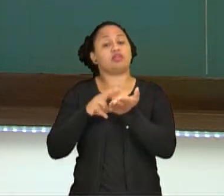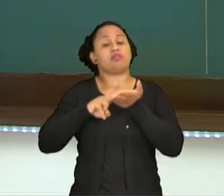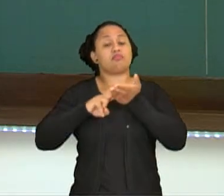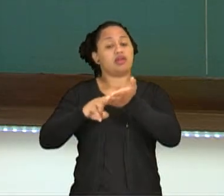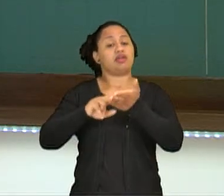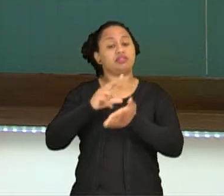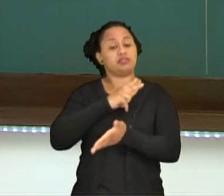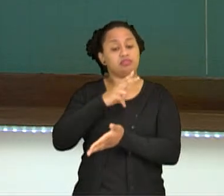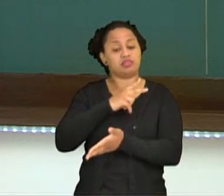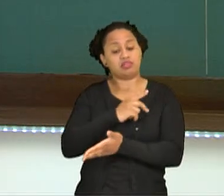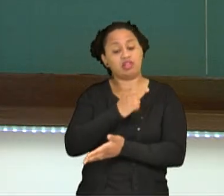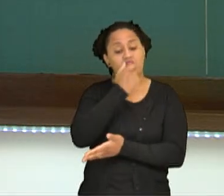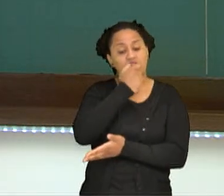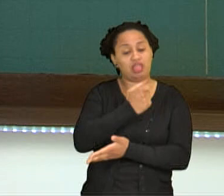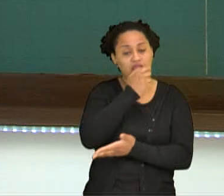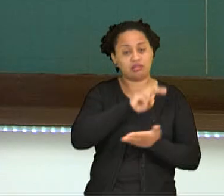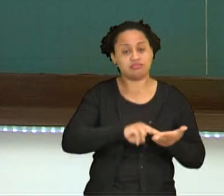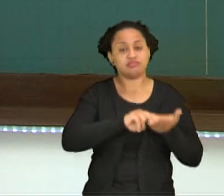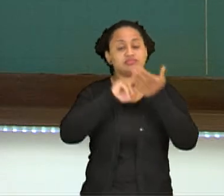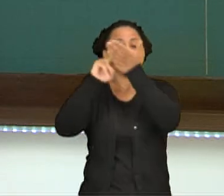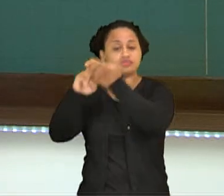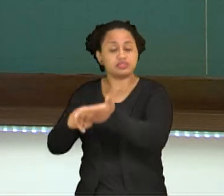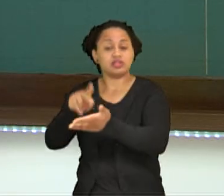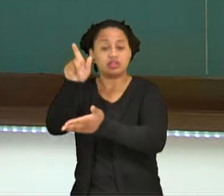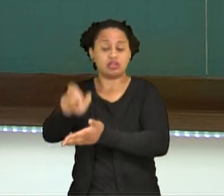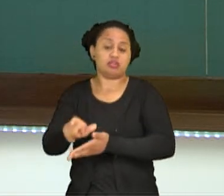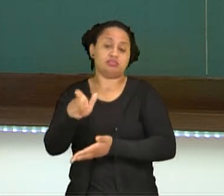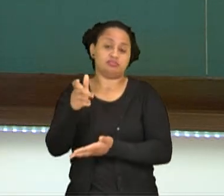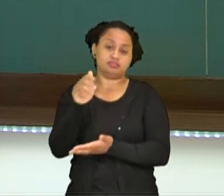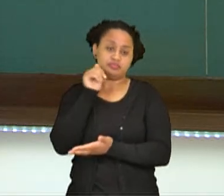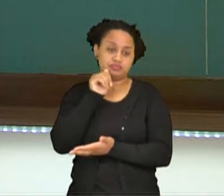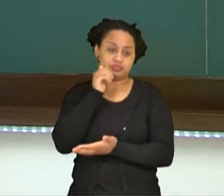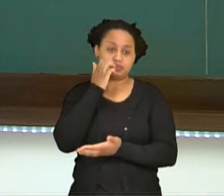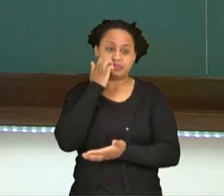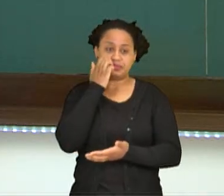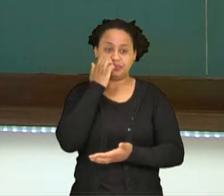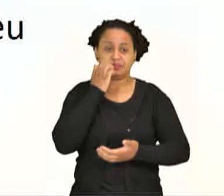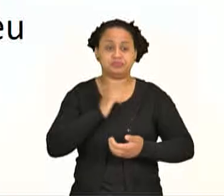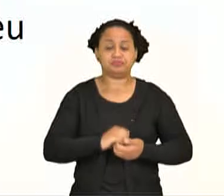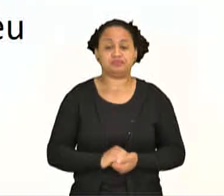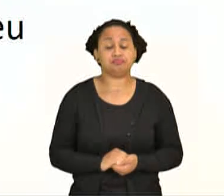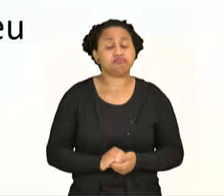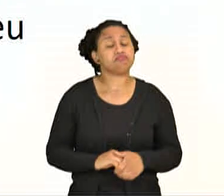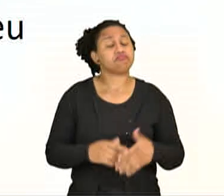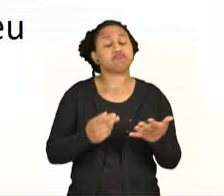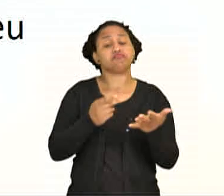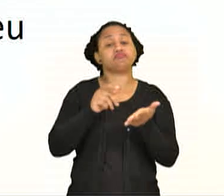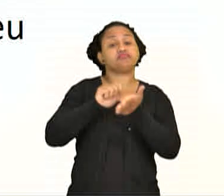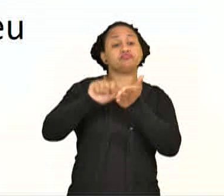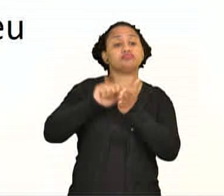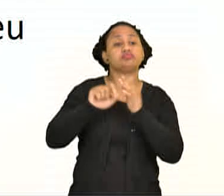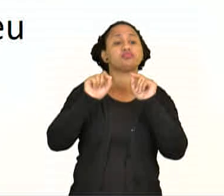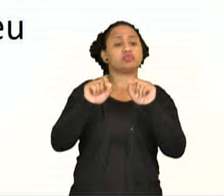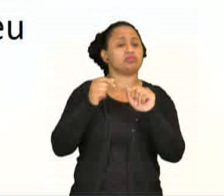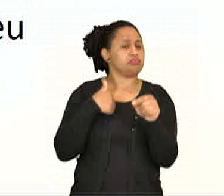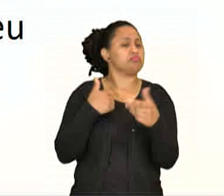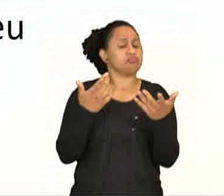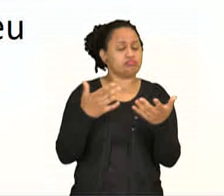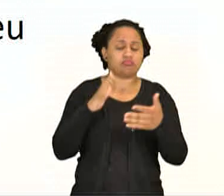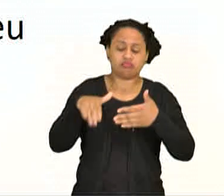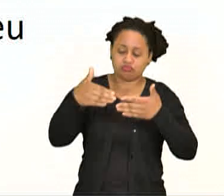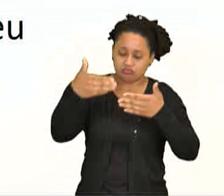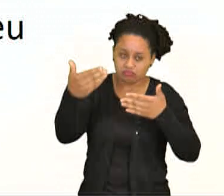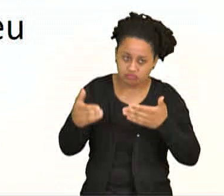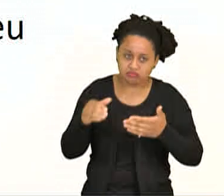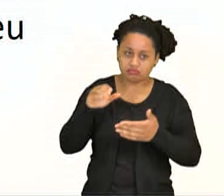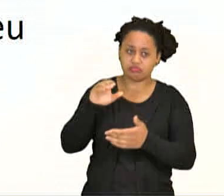pessoal enviada por Albert Einstein a uma colega. Ele diz assim: muito estimada